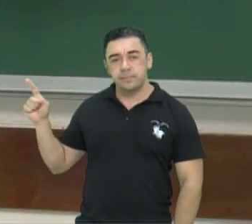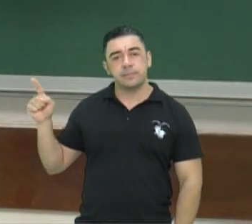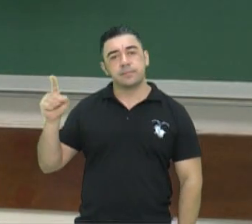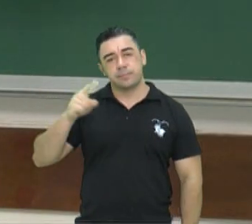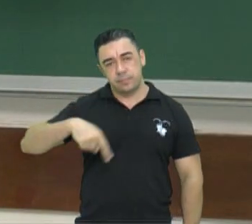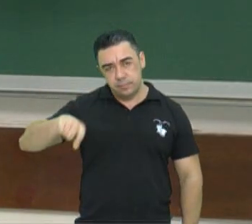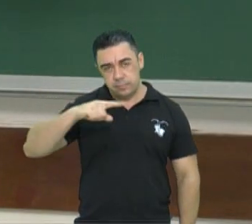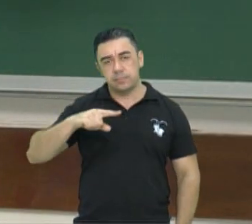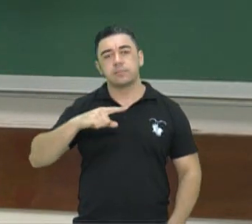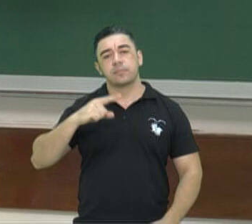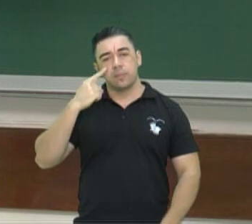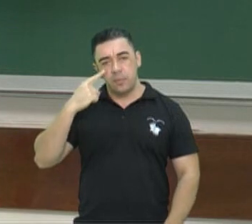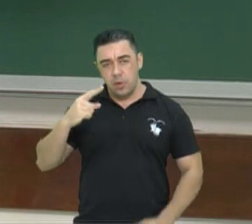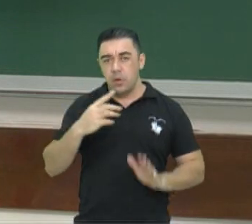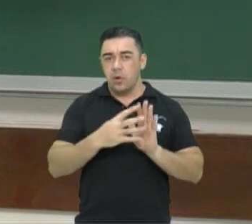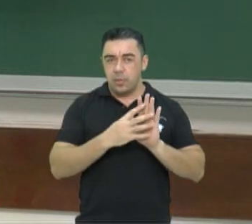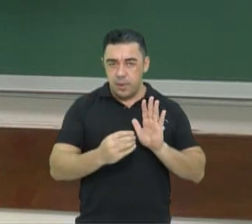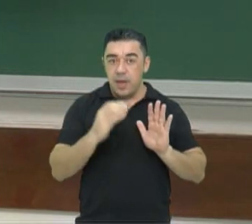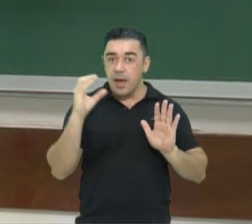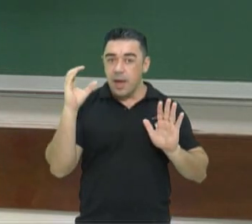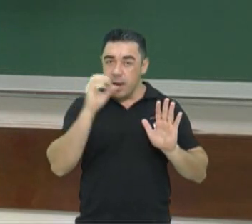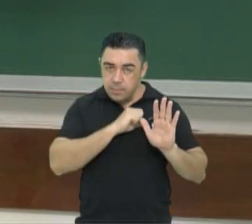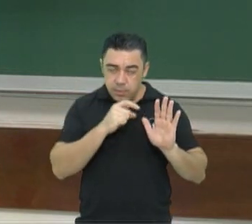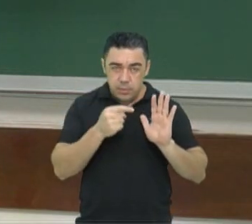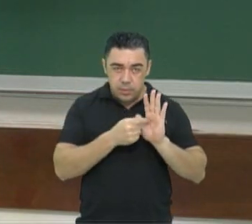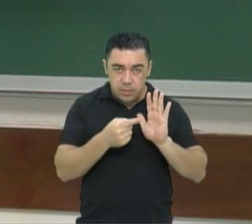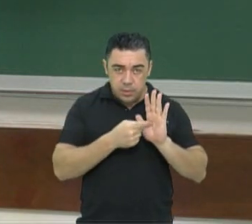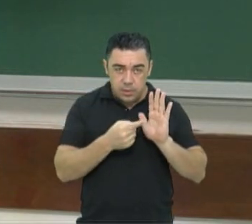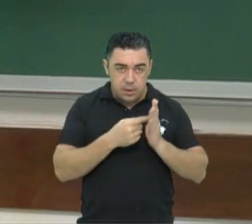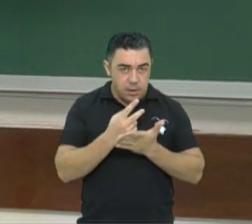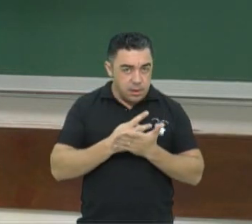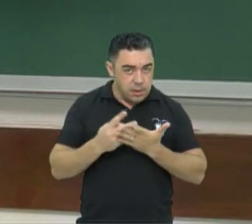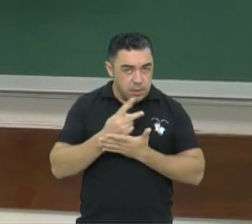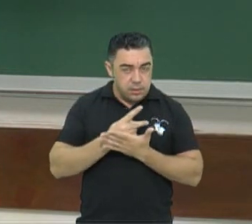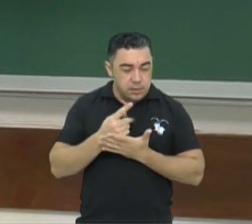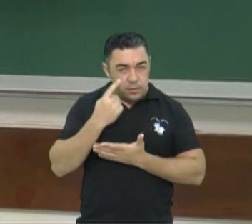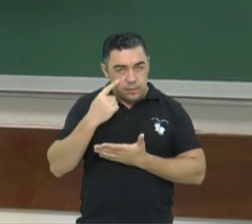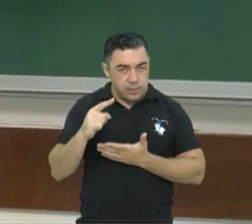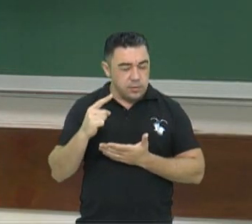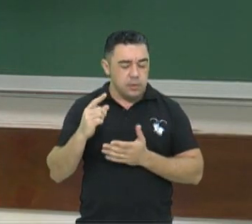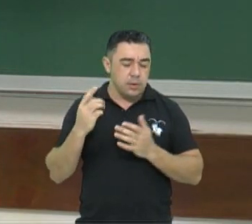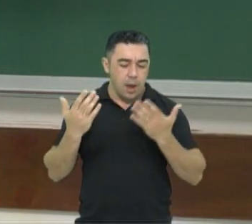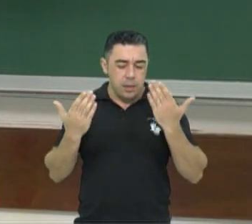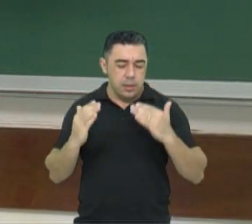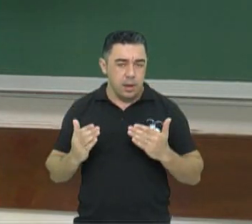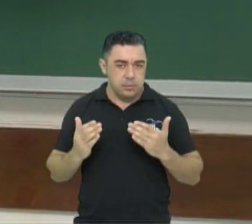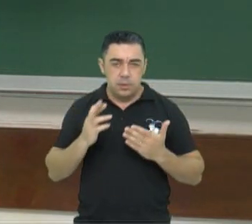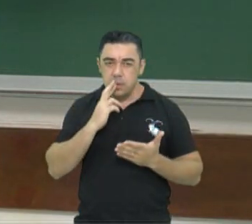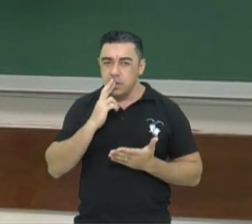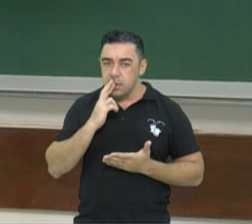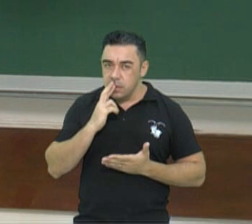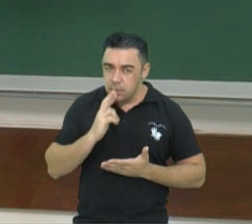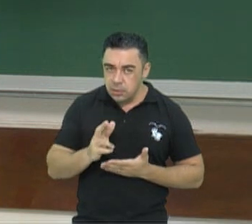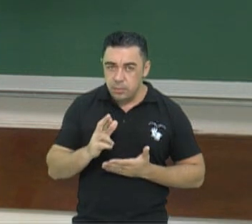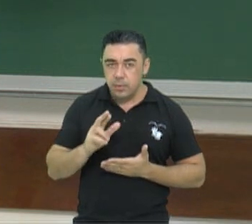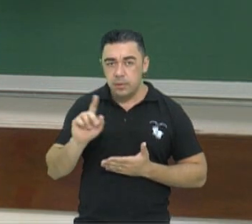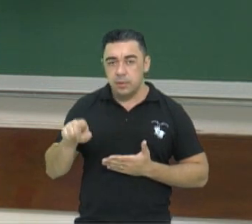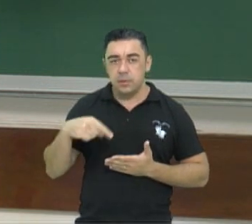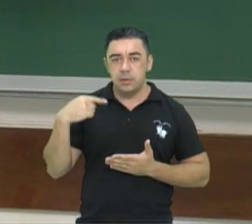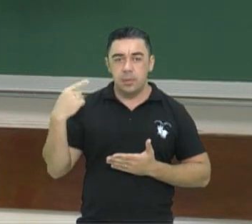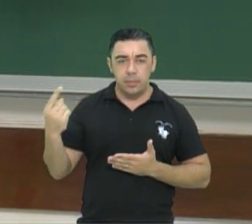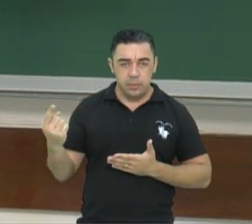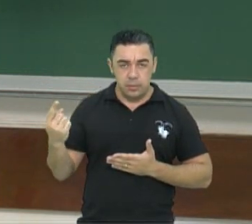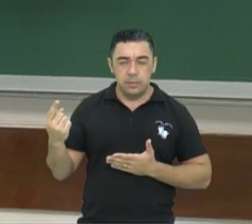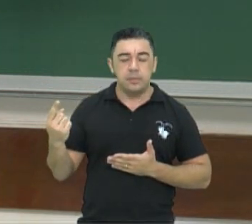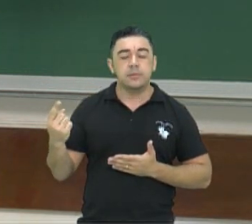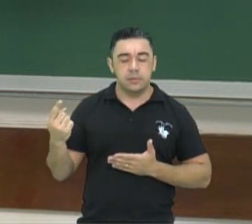você, além de copiar aí rapidinho no seu caderno, fazer esse desenho, você também resolva e,